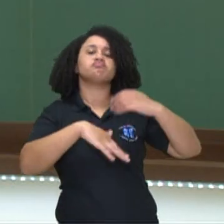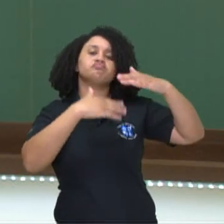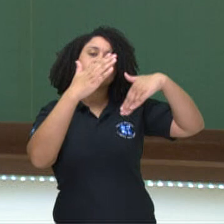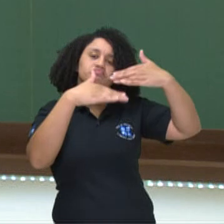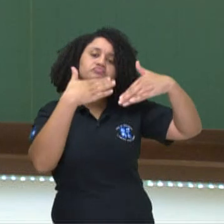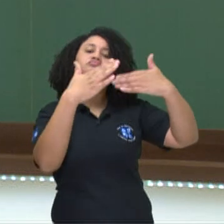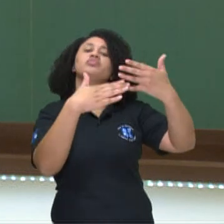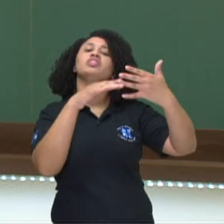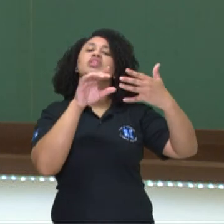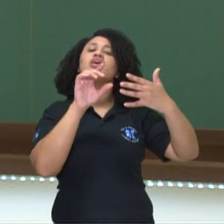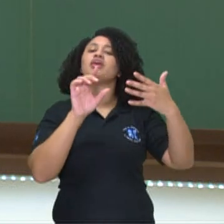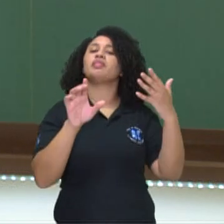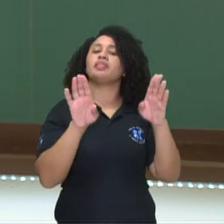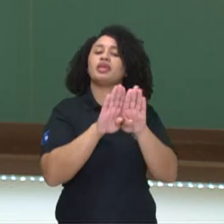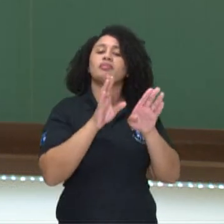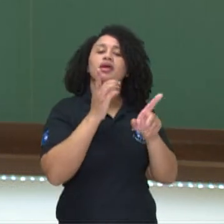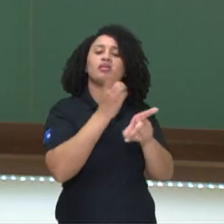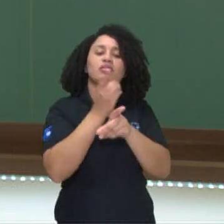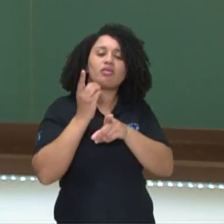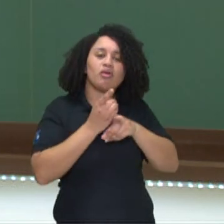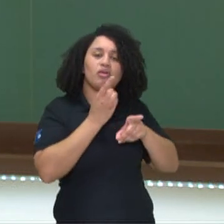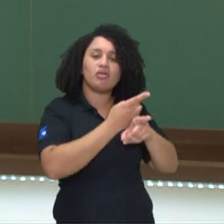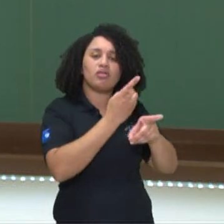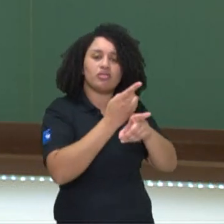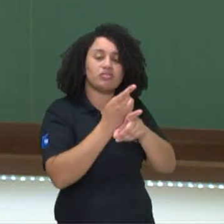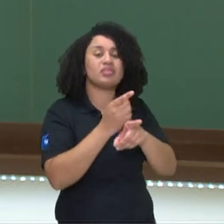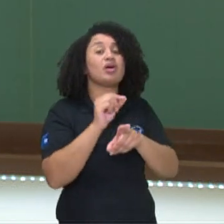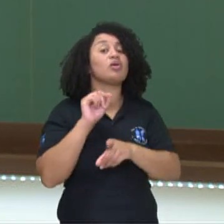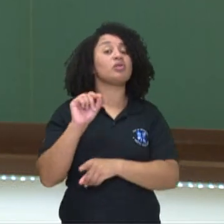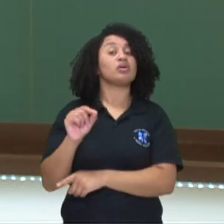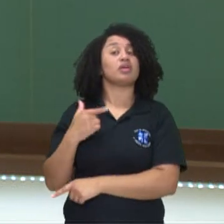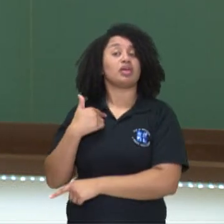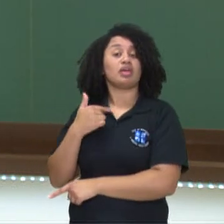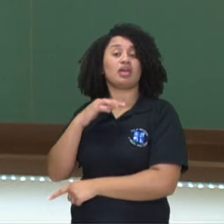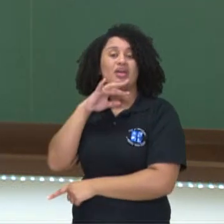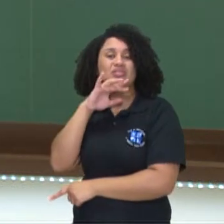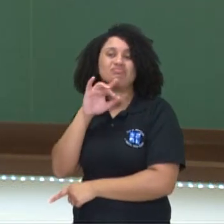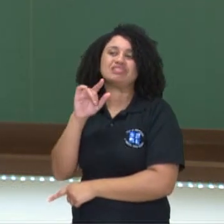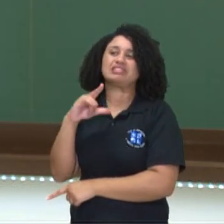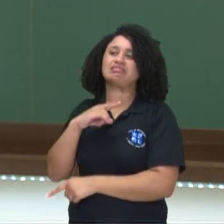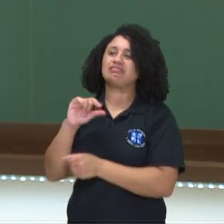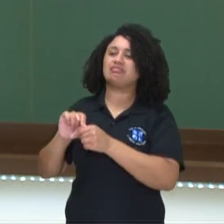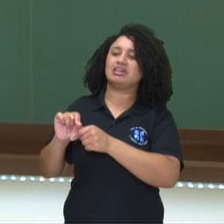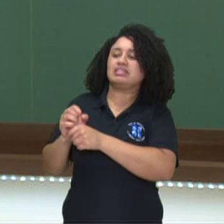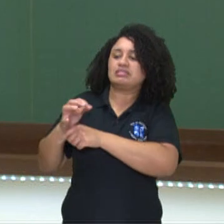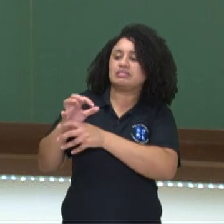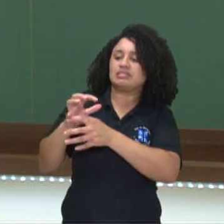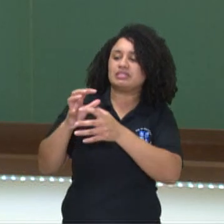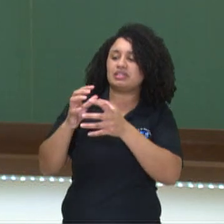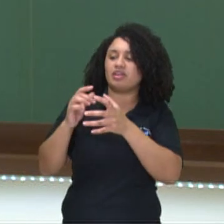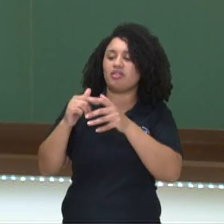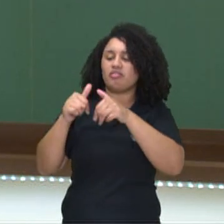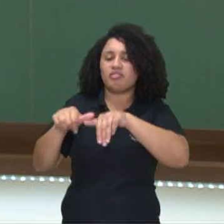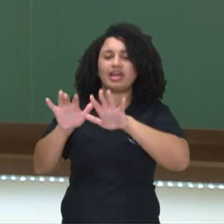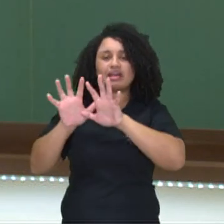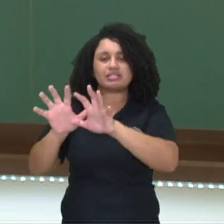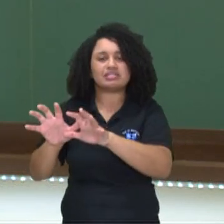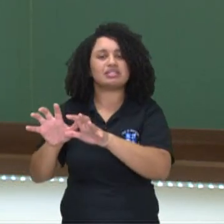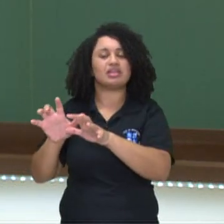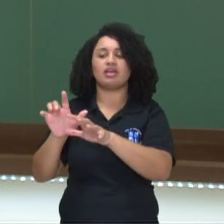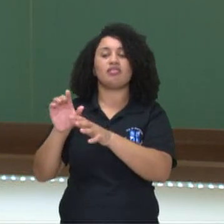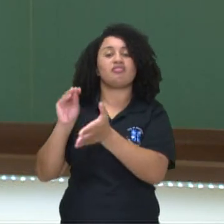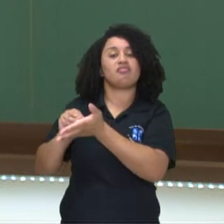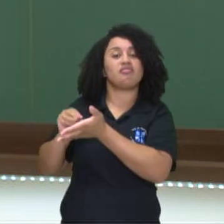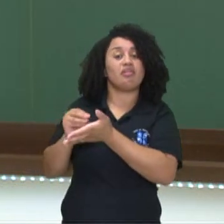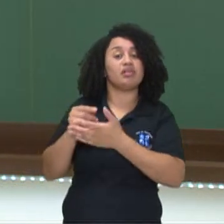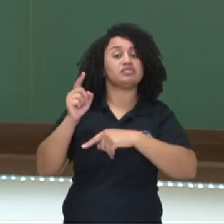crescimento, desenvolvimento, descobertas. Lado negativo, muitas vezes engessamento, falta de produtos. Veja